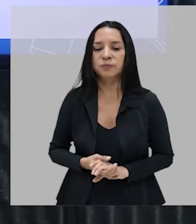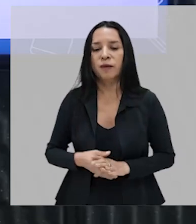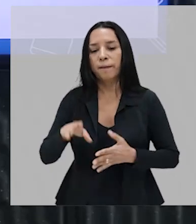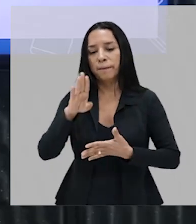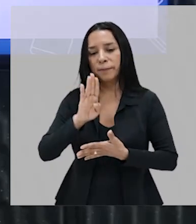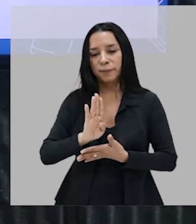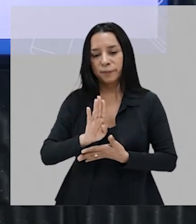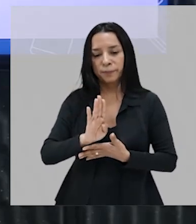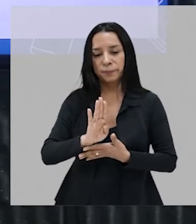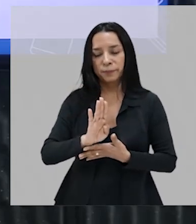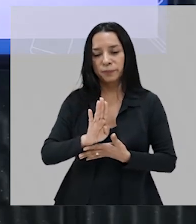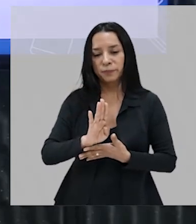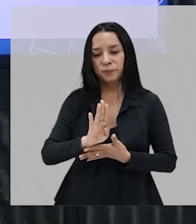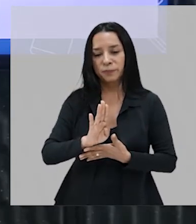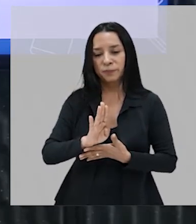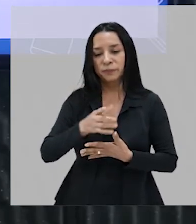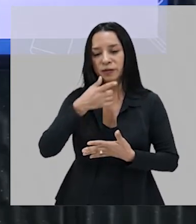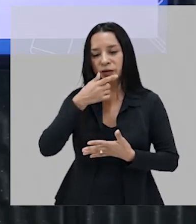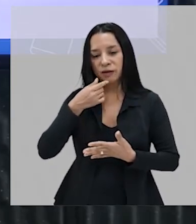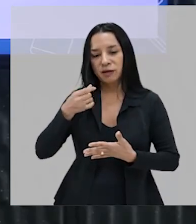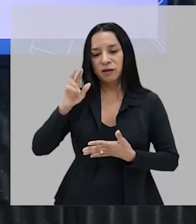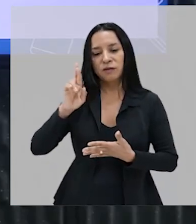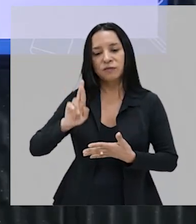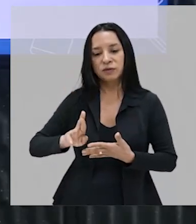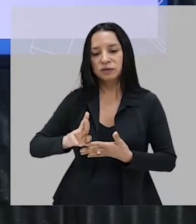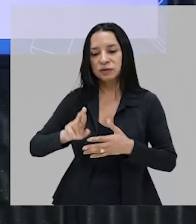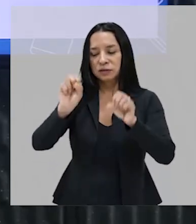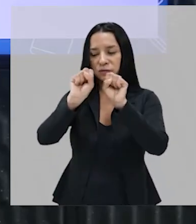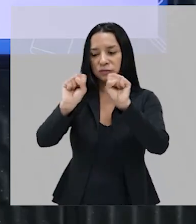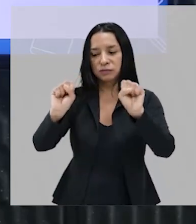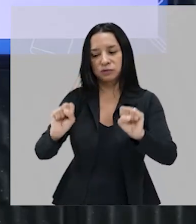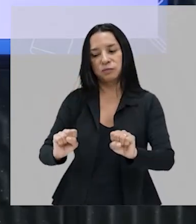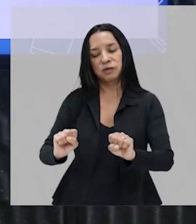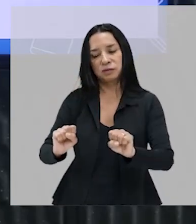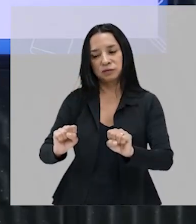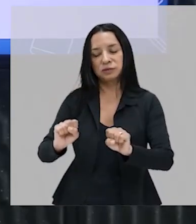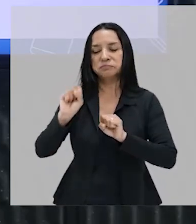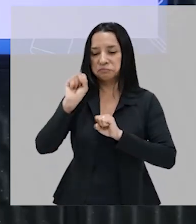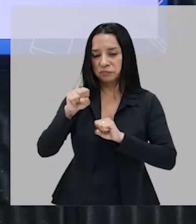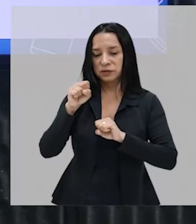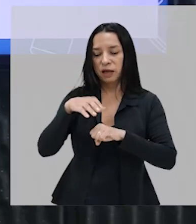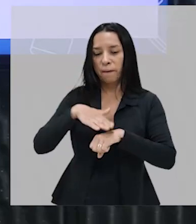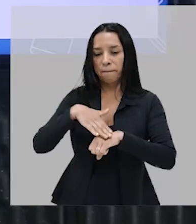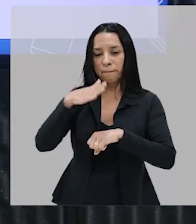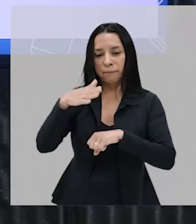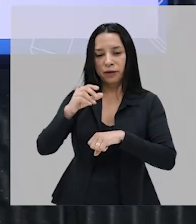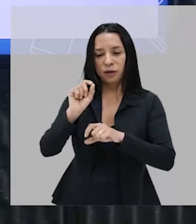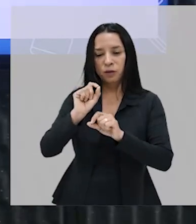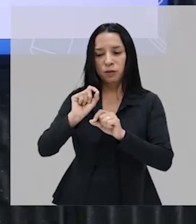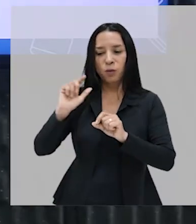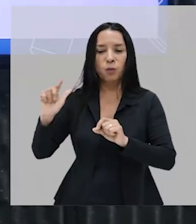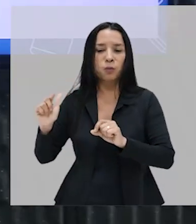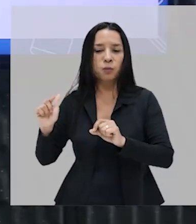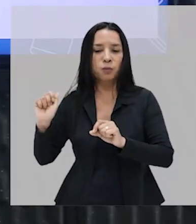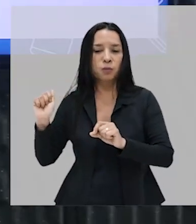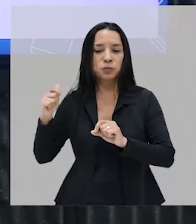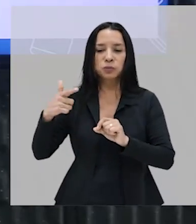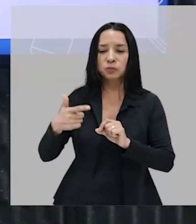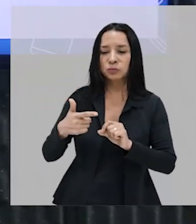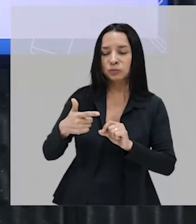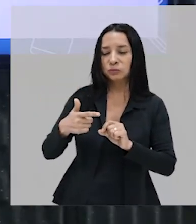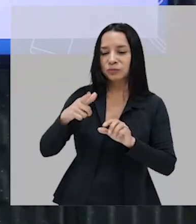Letra B. Reflexão sistemática. Melhor do que a letra A, porque a reflexão faz parte do nosso cabedal